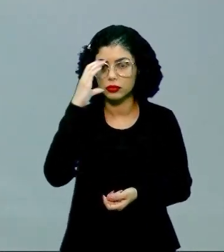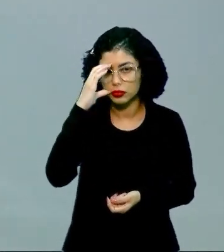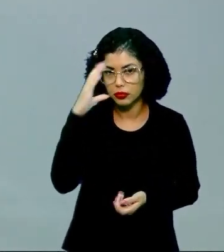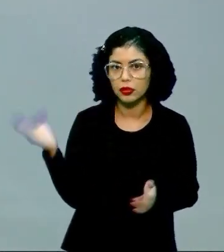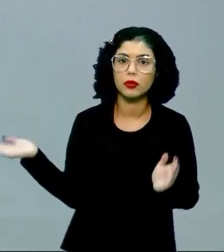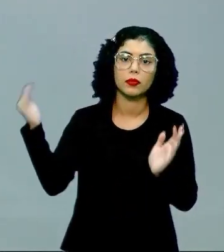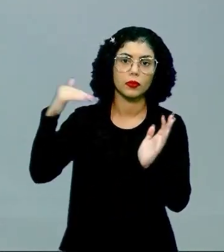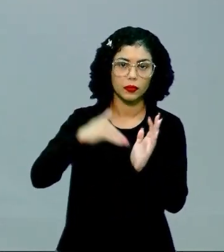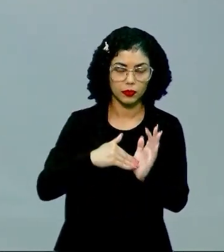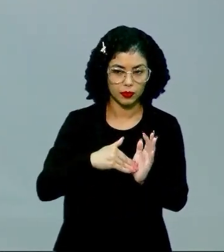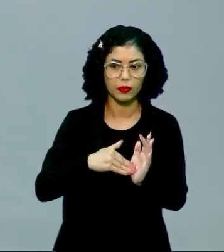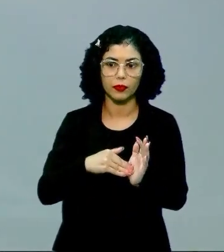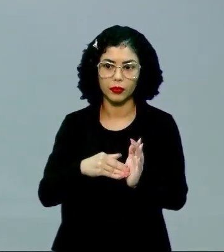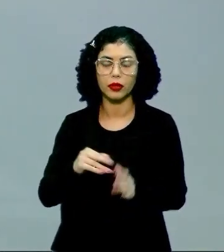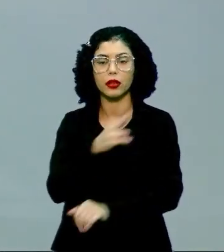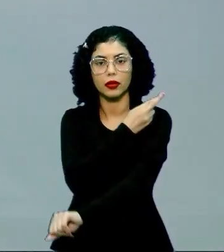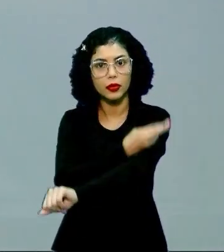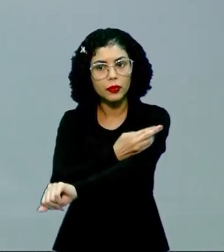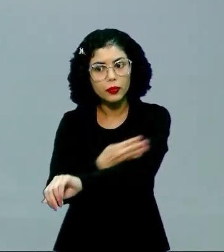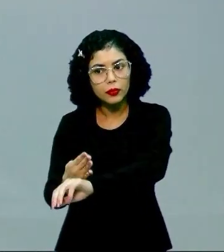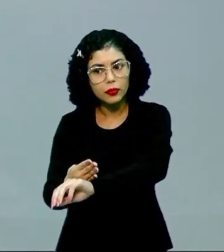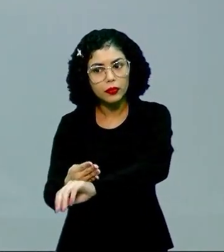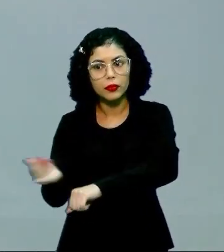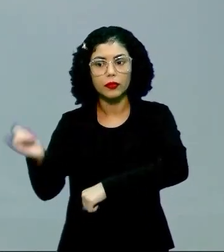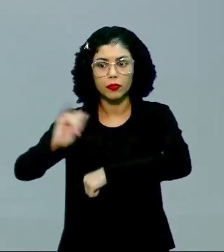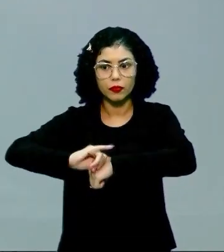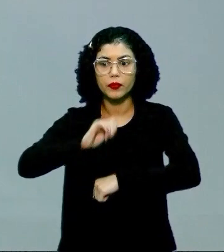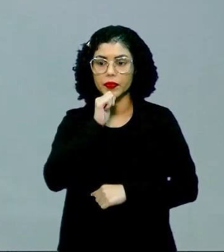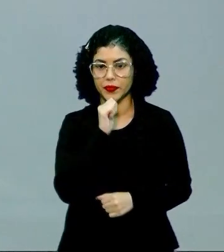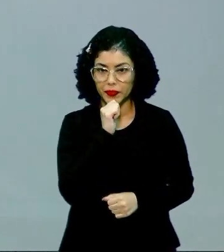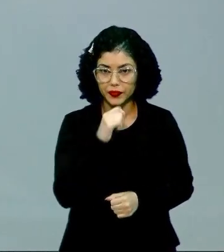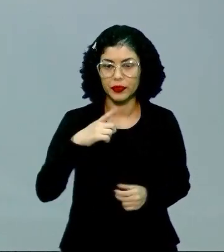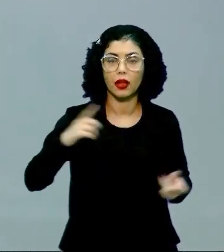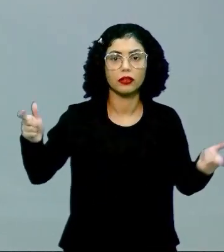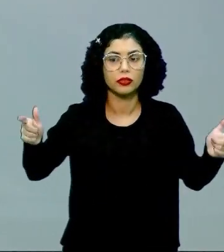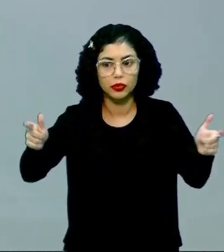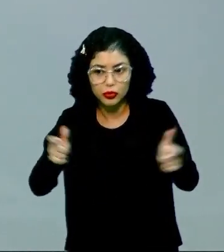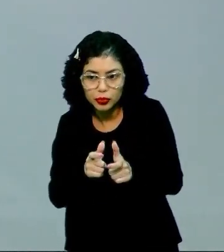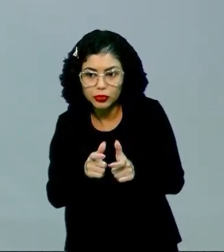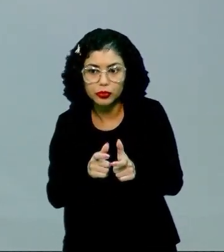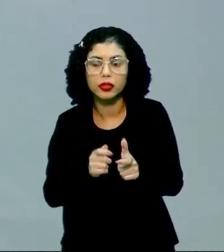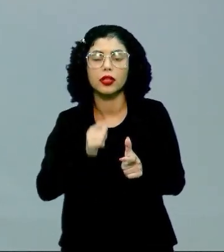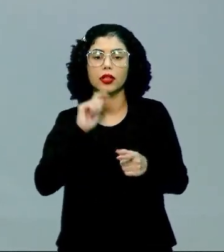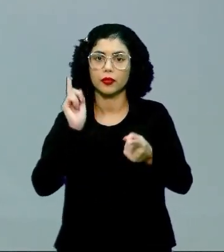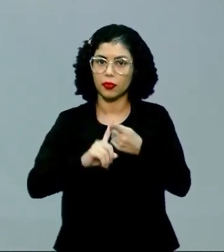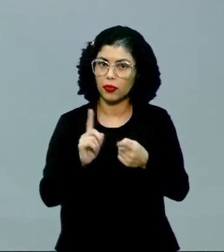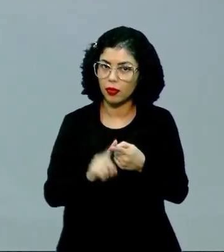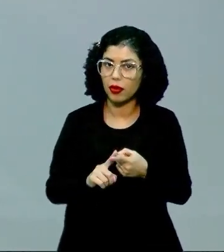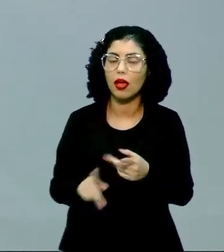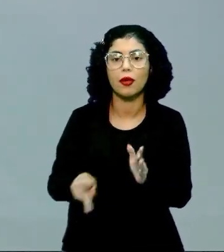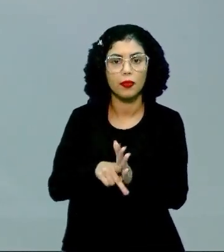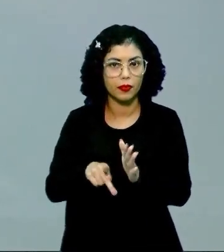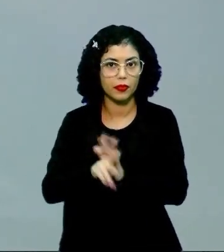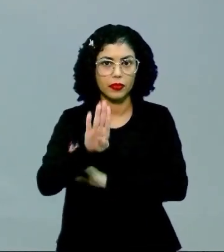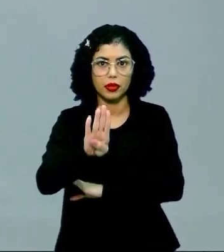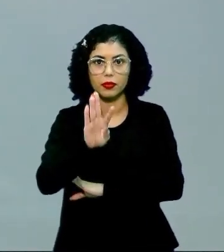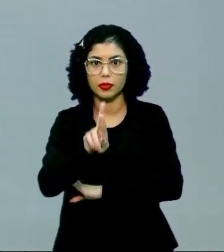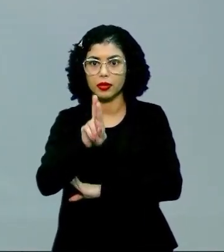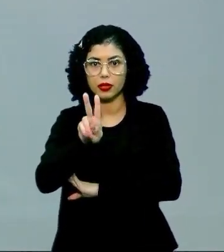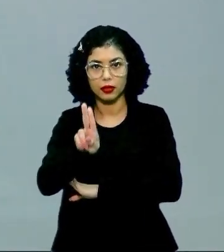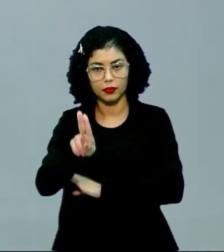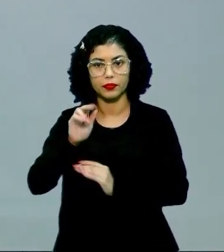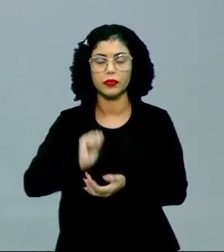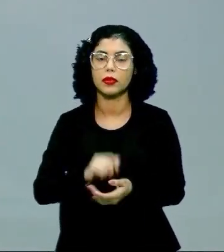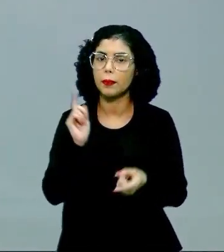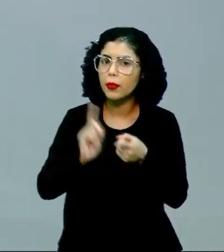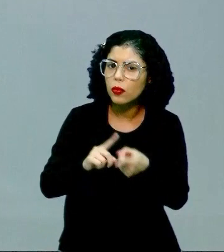para a capital Rio Branco você observa que a quilometragem ela tende a diminuir ou seja essa quilometragem que D marcada na BR a gente observa